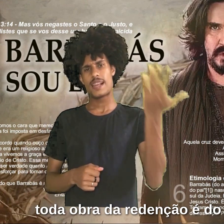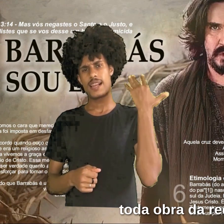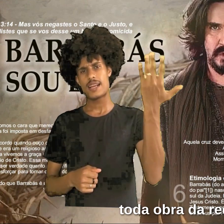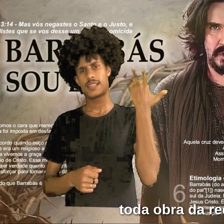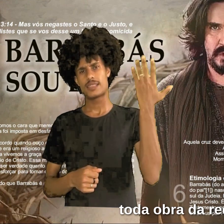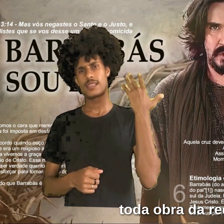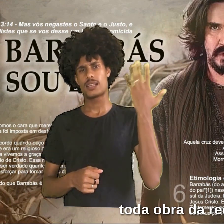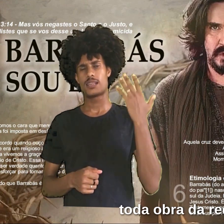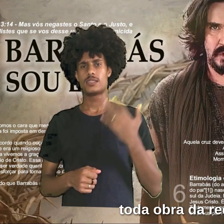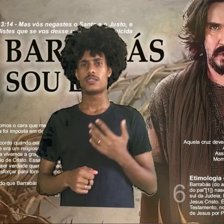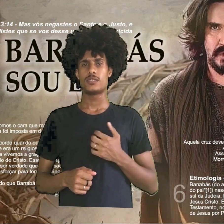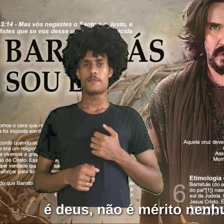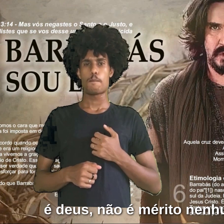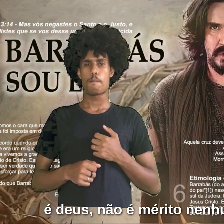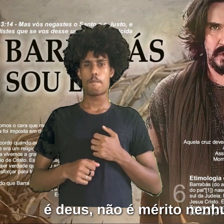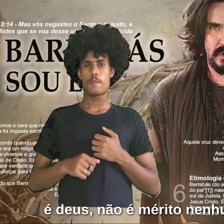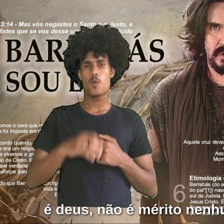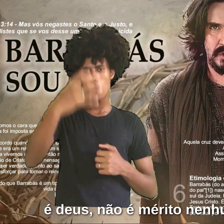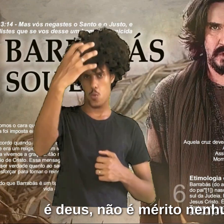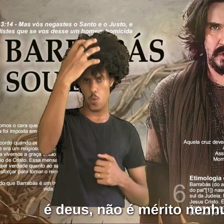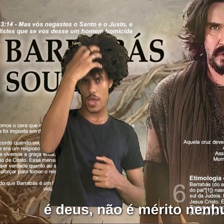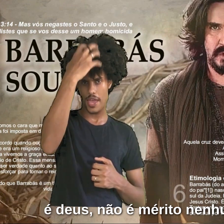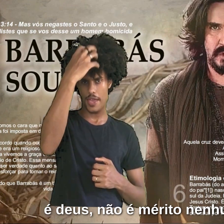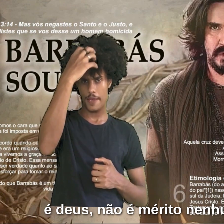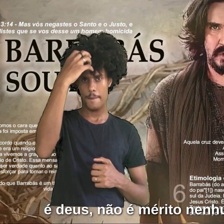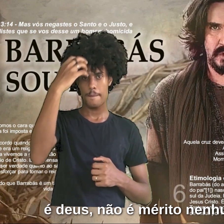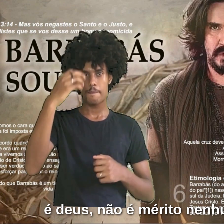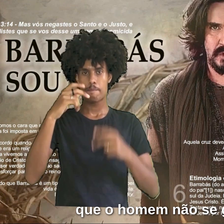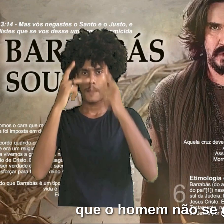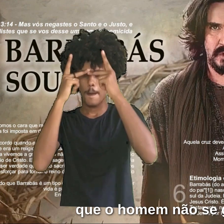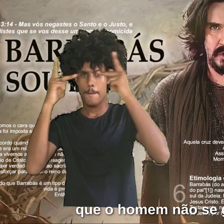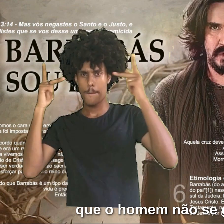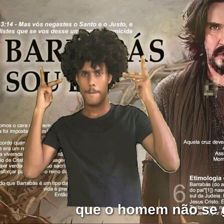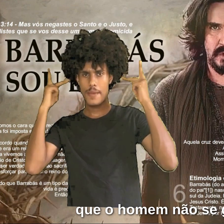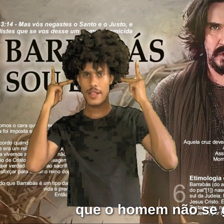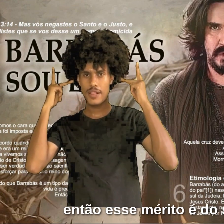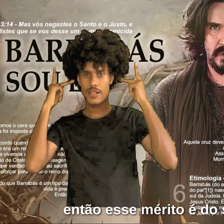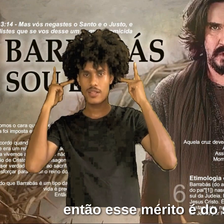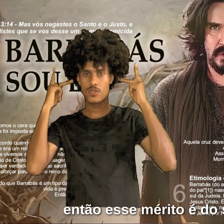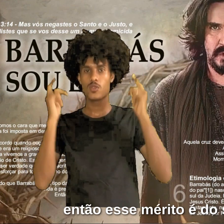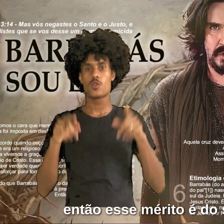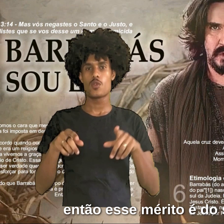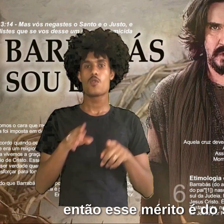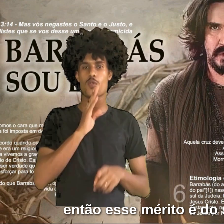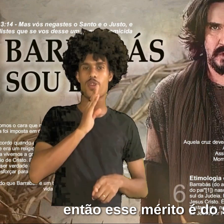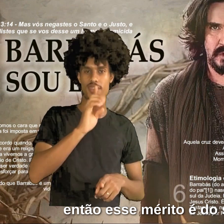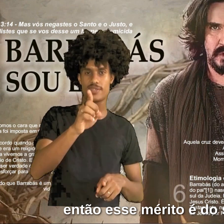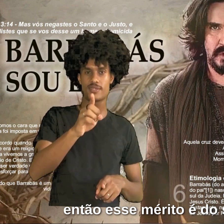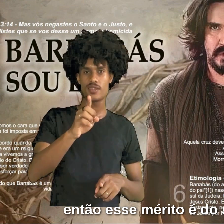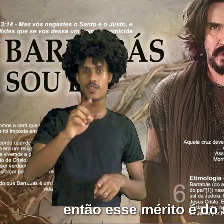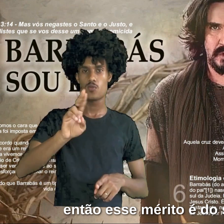Cristo. Toda a obra da redenção é de Deus. Não é mérito nenhum do homem para que o homem não se glorie, tá bom? Então esse